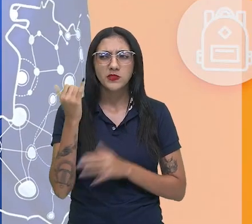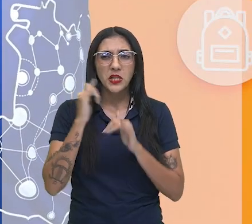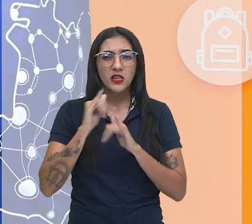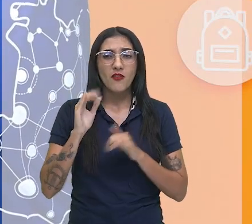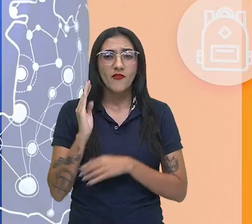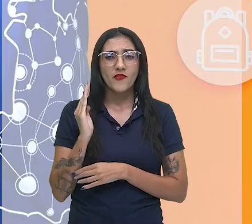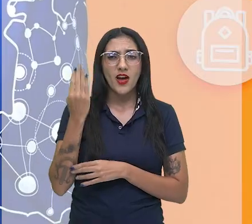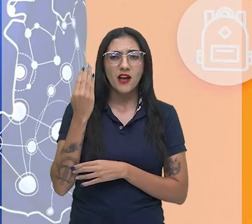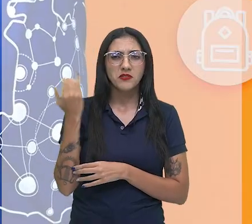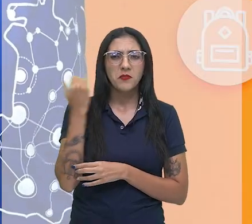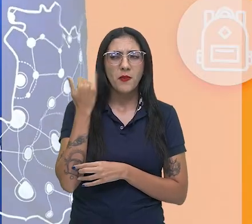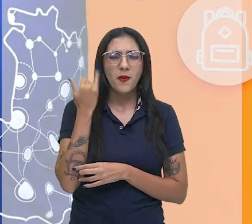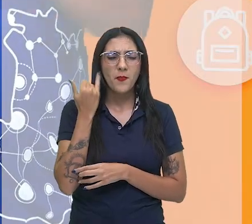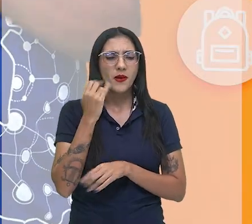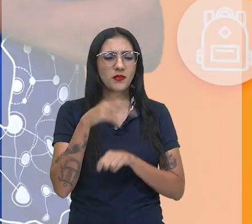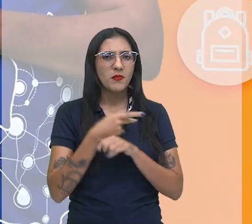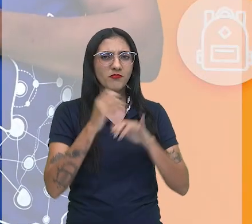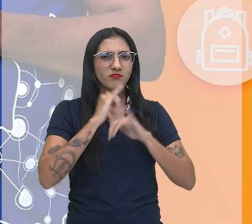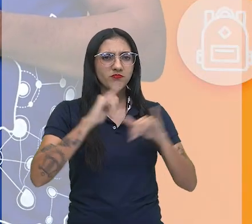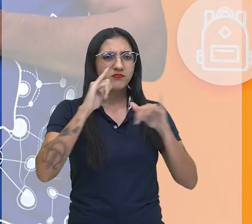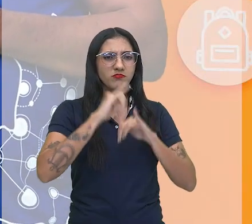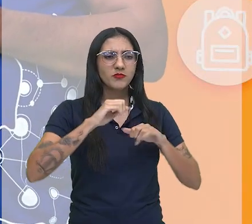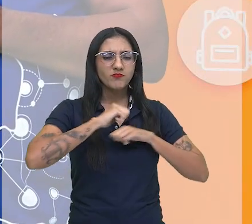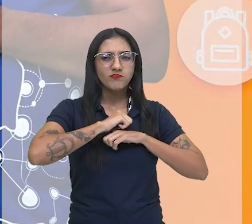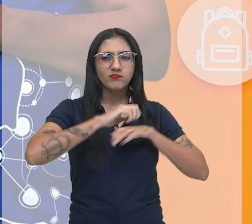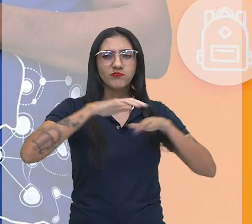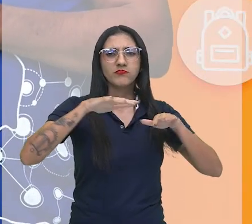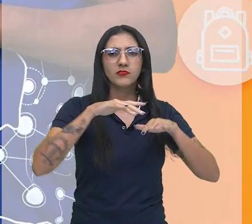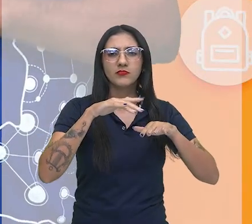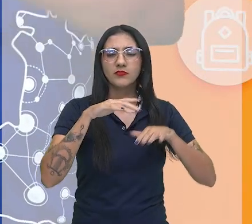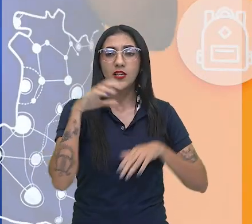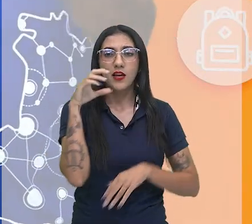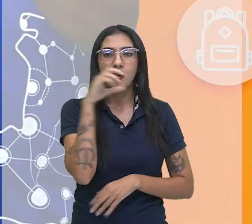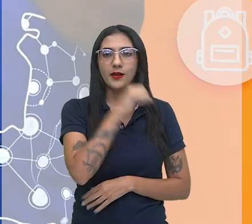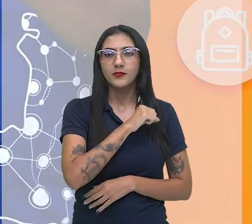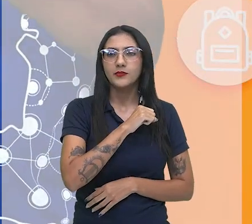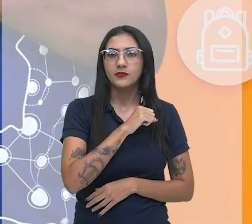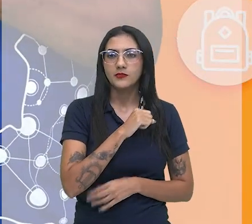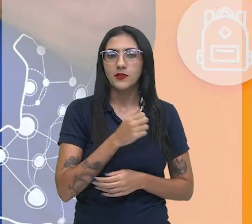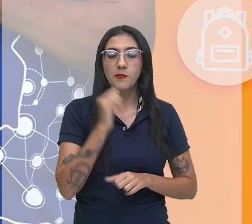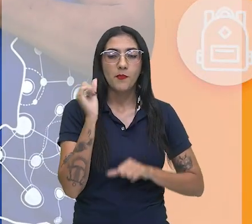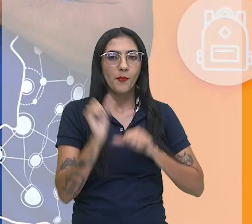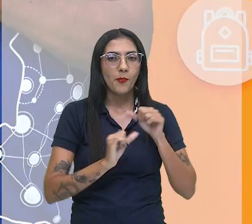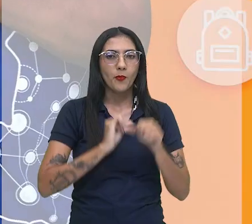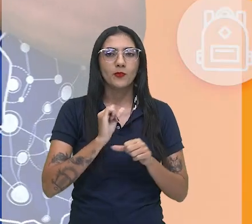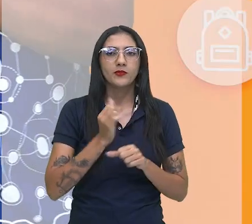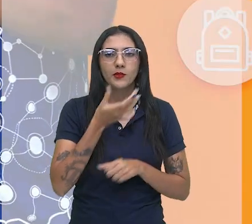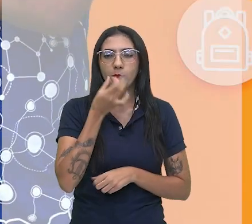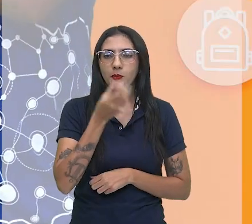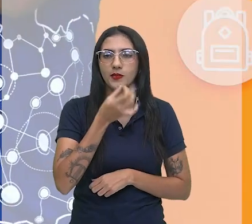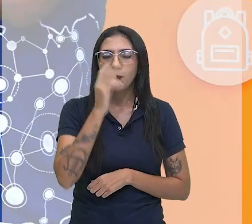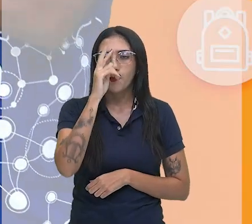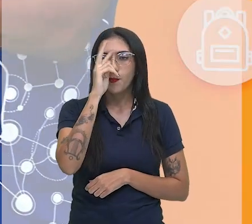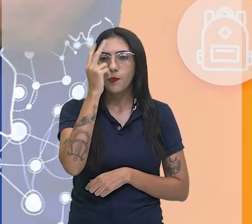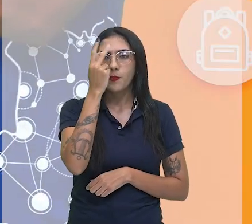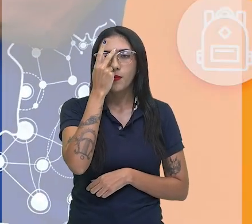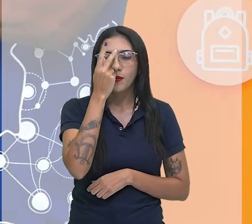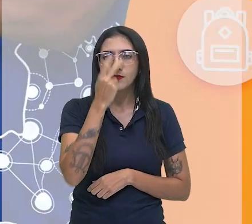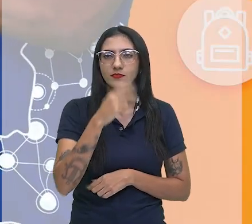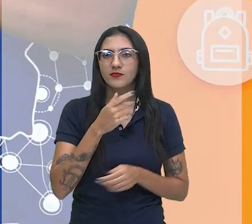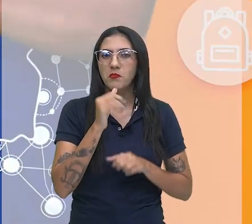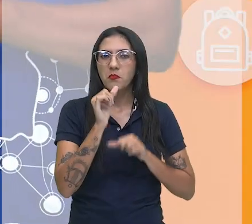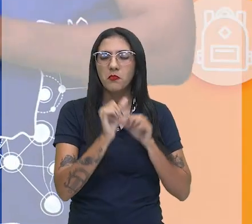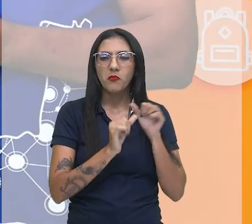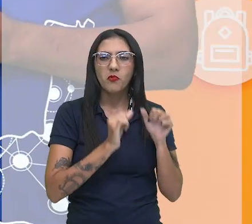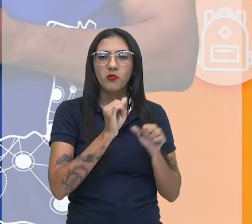e todo mundo vai espalhando. Né, rapidamente se espalha, né, muda a opinião pública, né, então vai